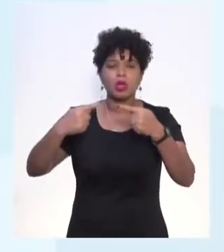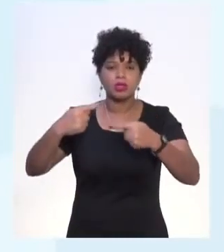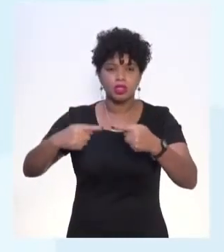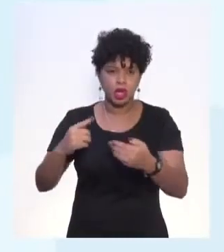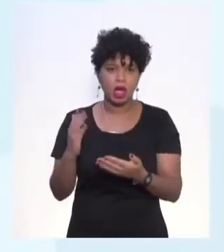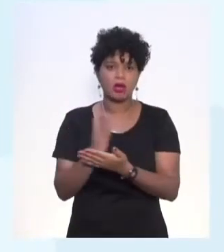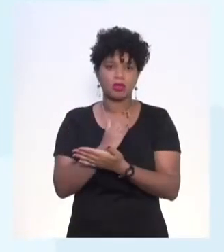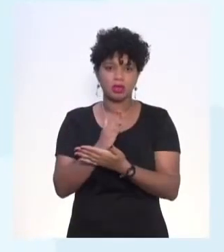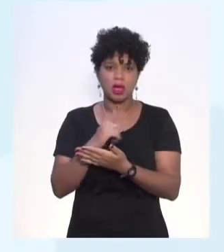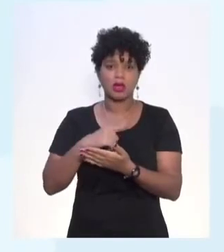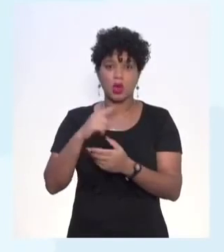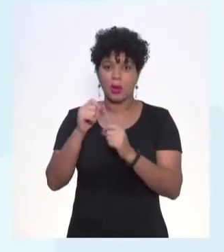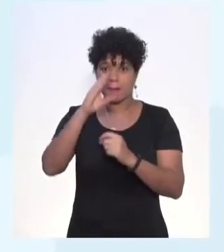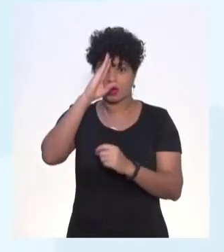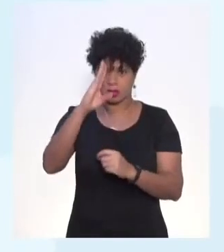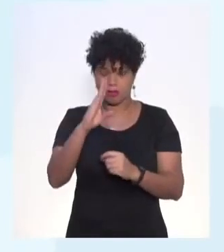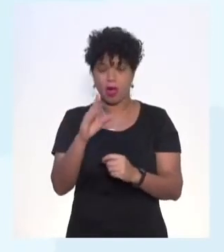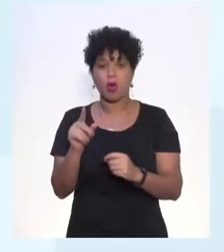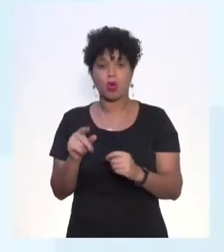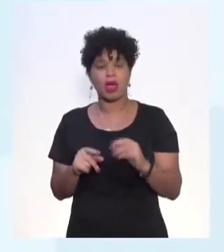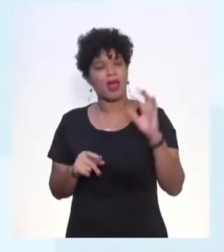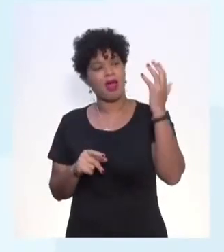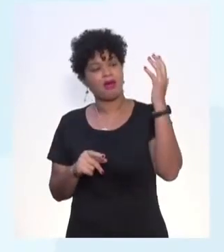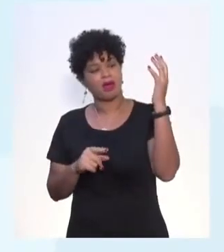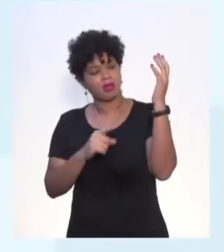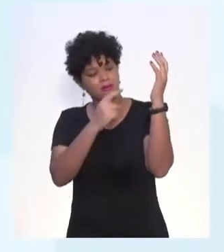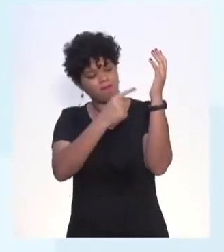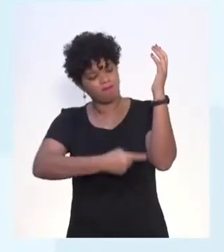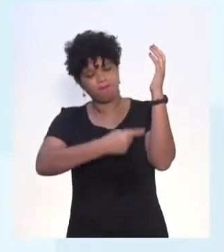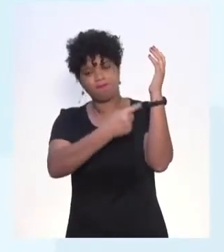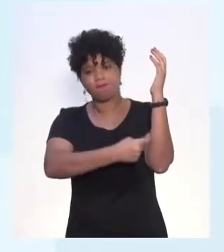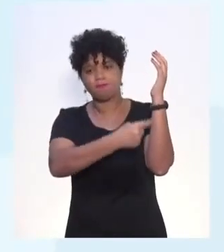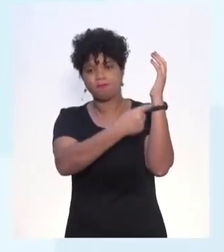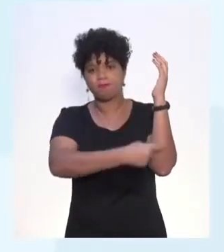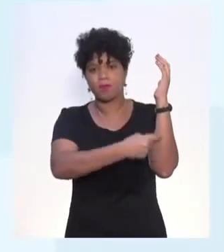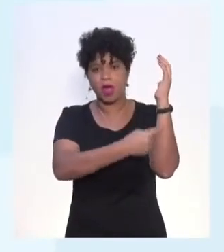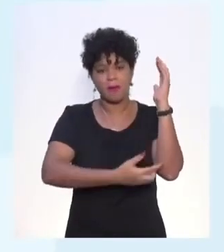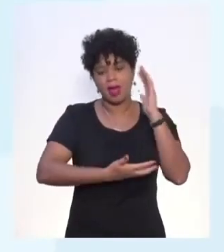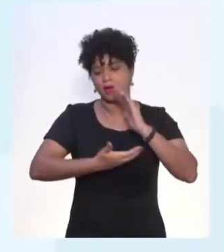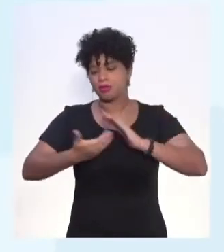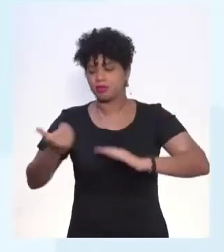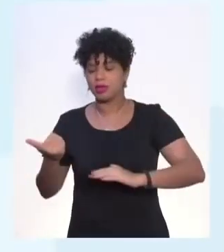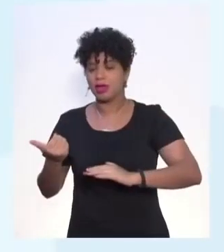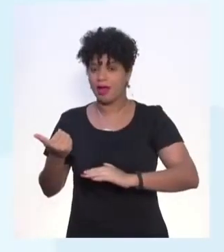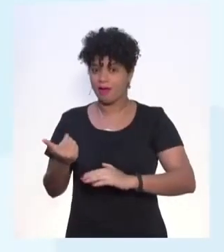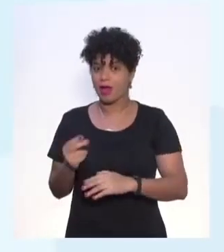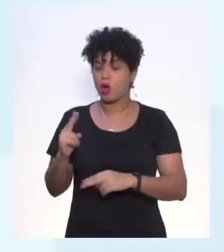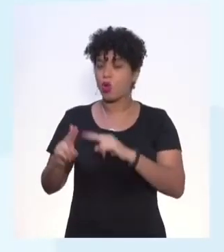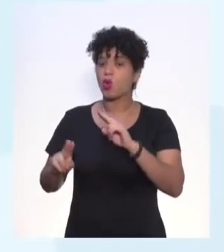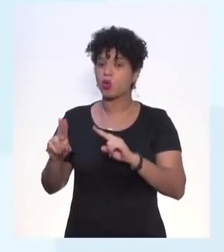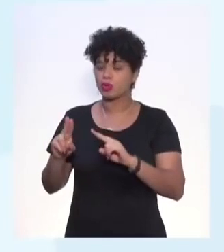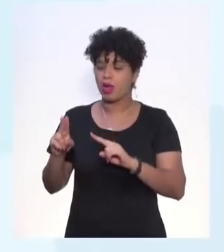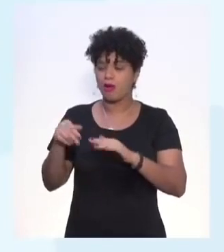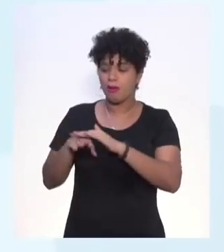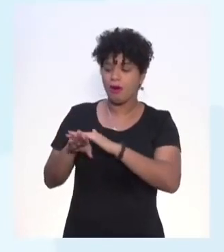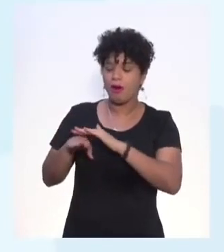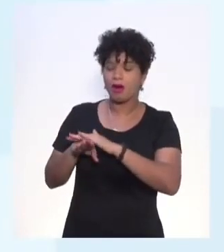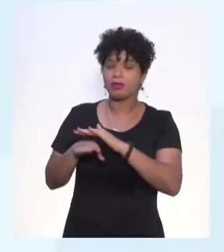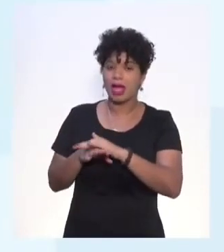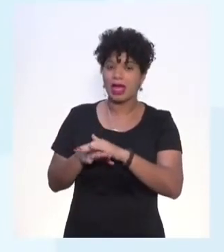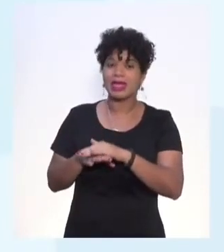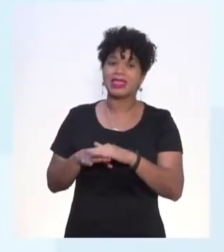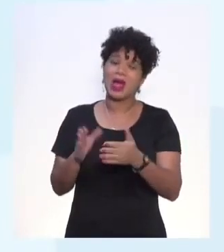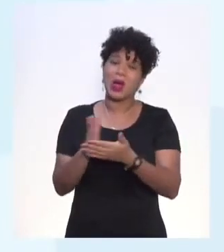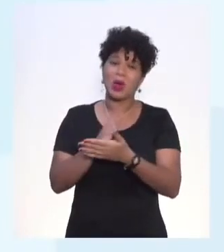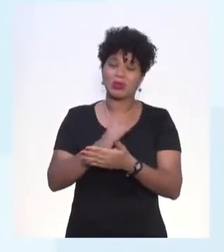borracha natural para exportação, envolvendo mutilações e fuzilamentos. Juntamente com as